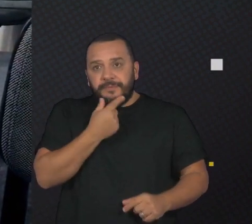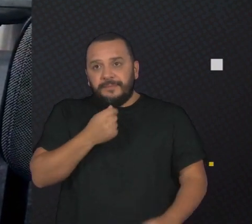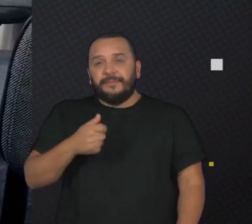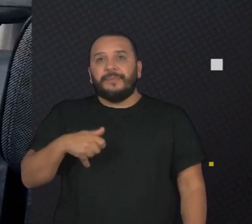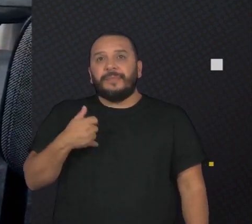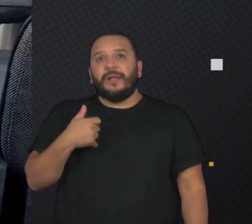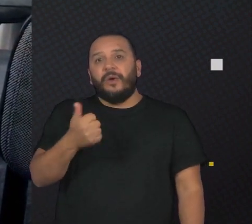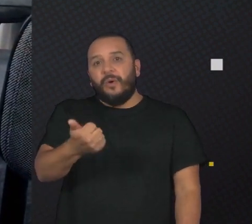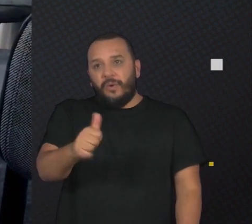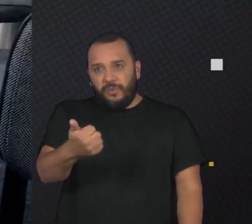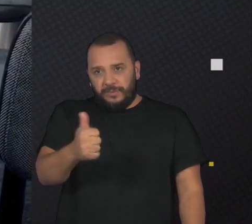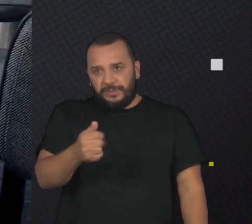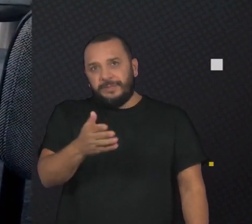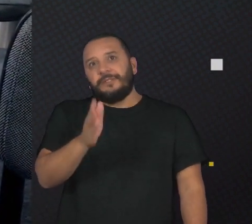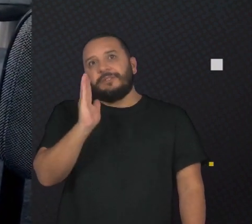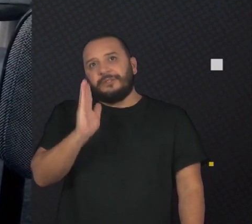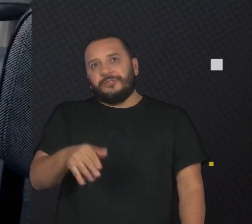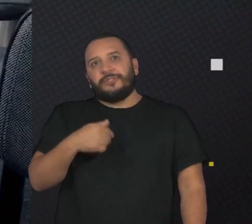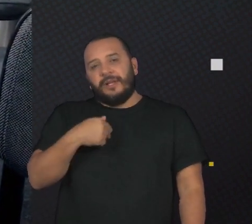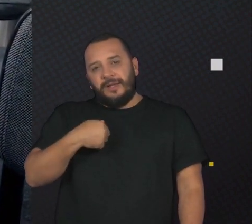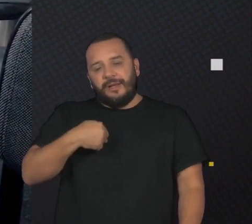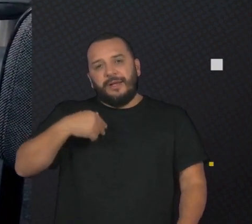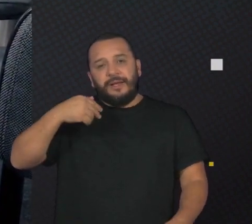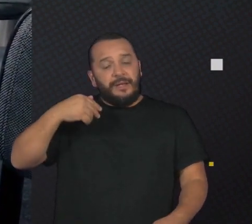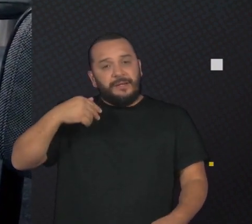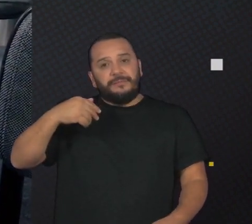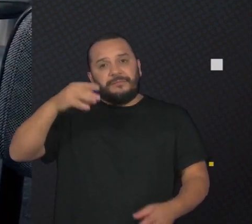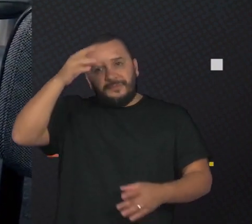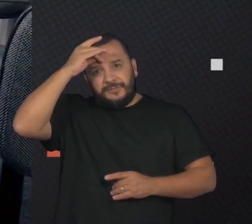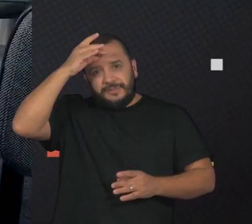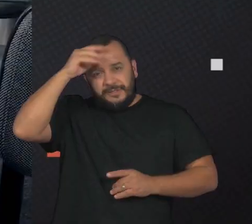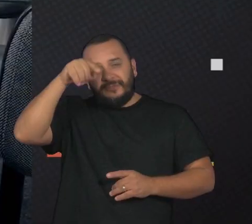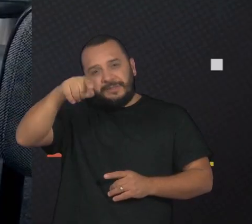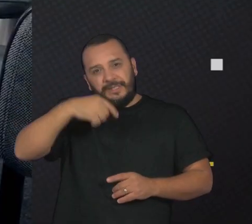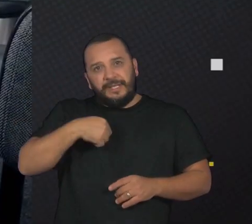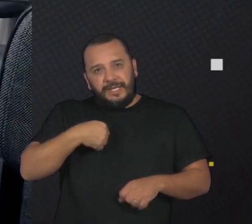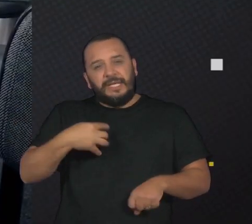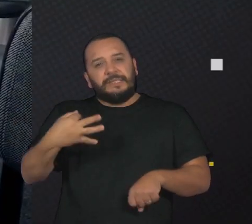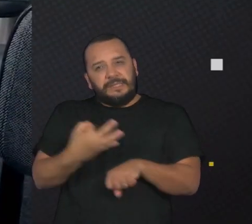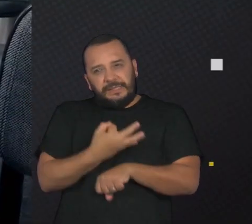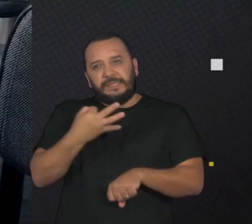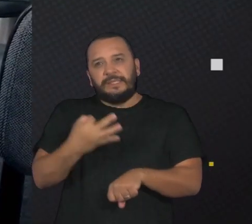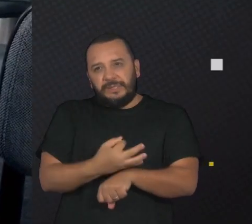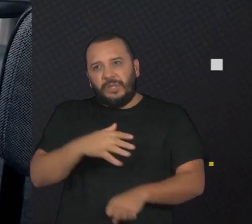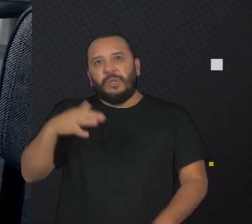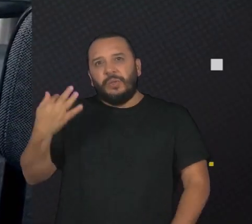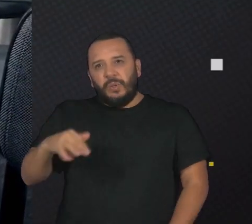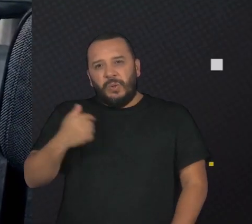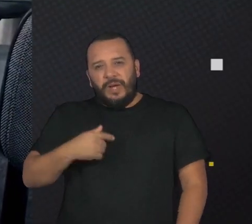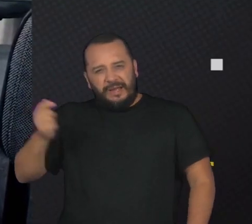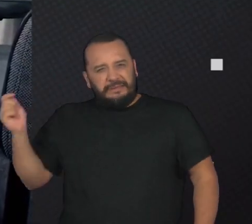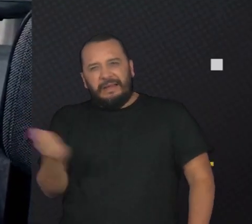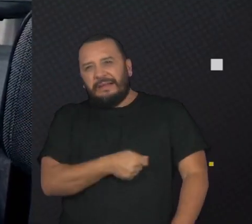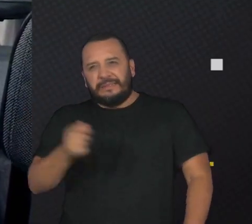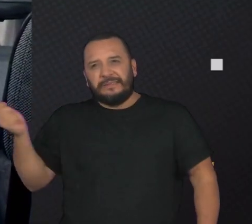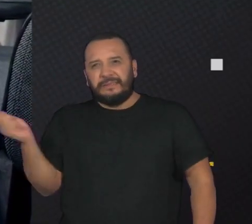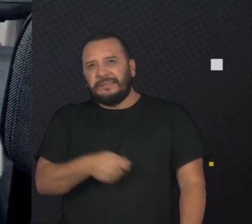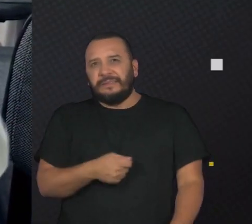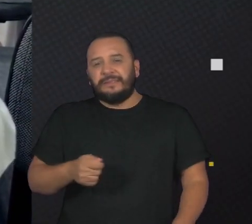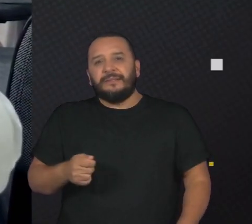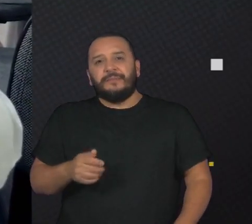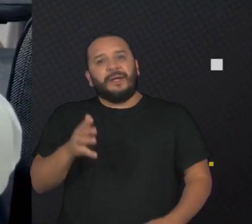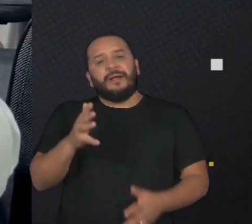anos fazendo esse papel preferiu suportar as dores para